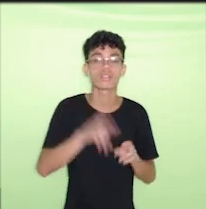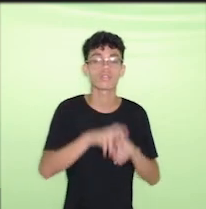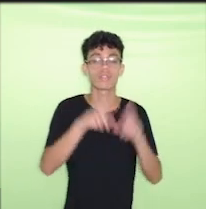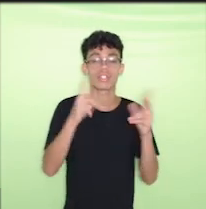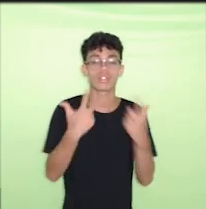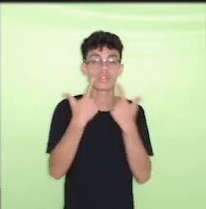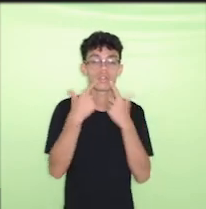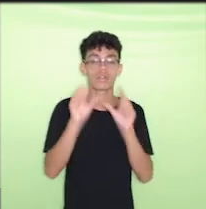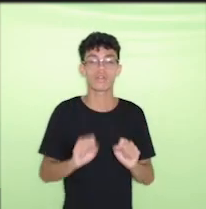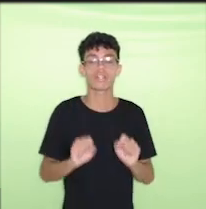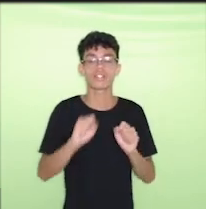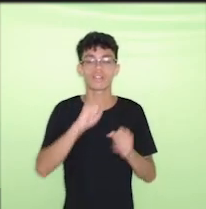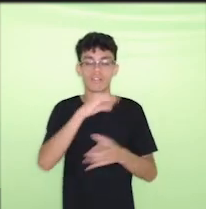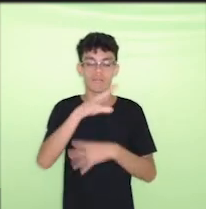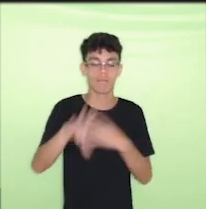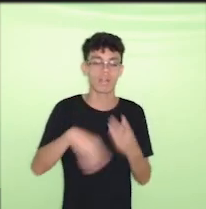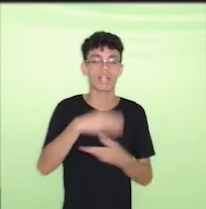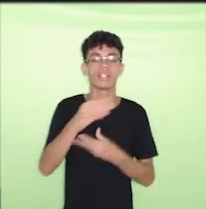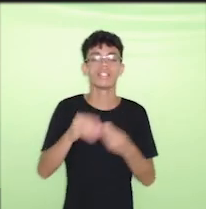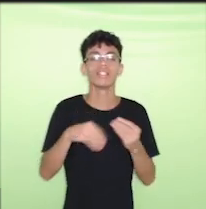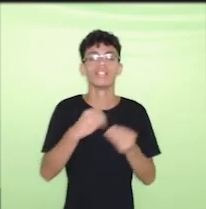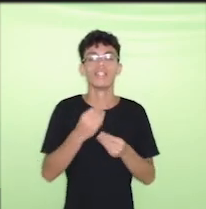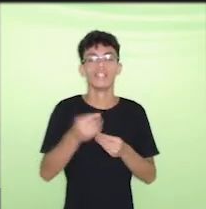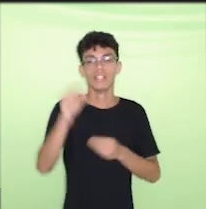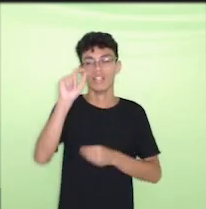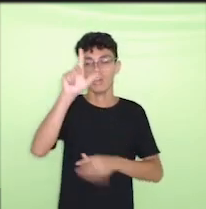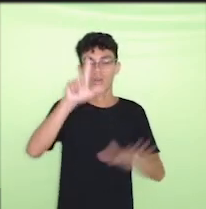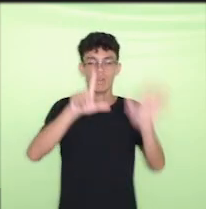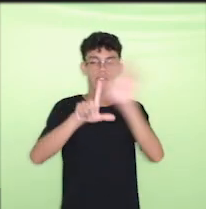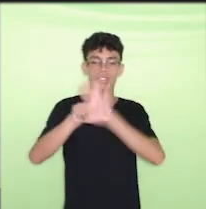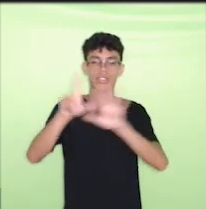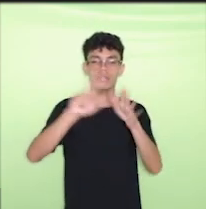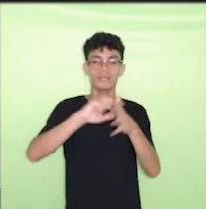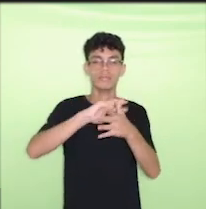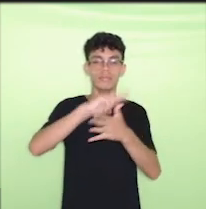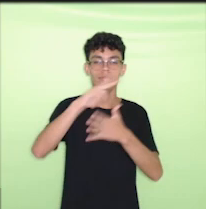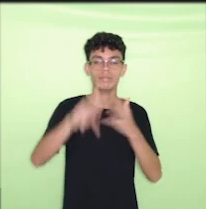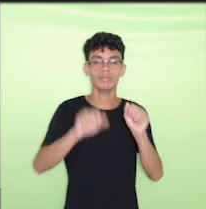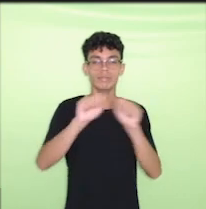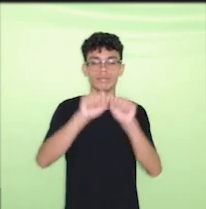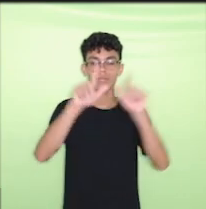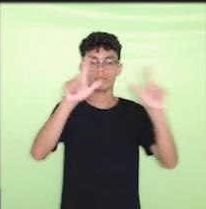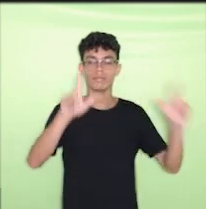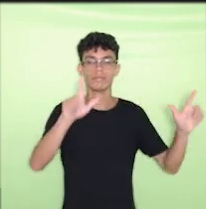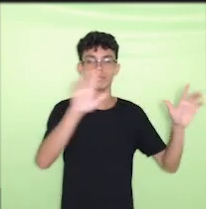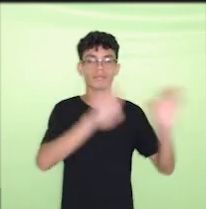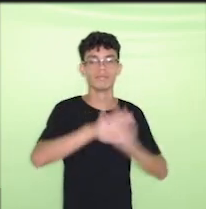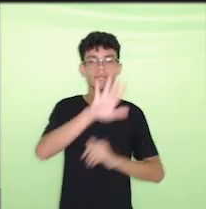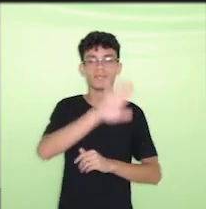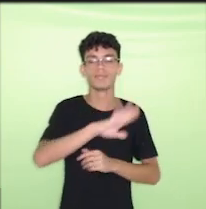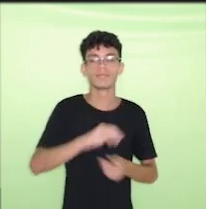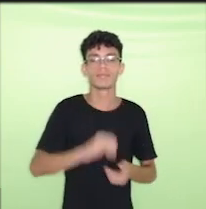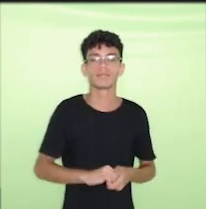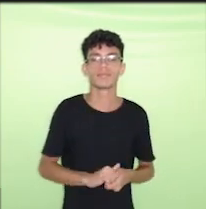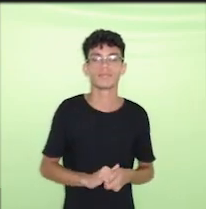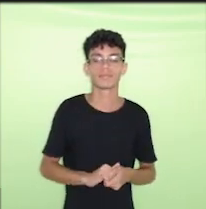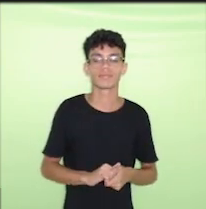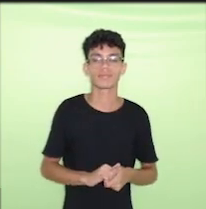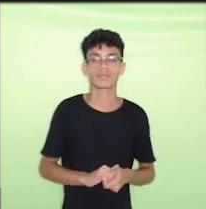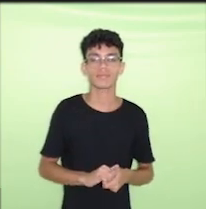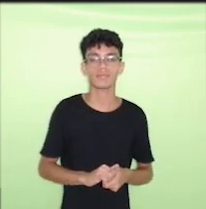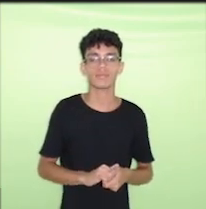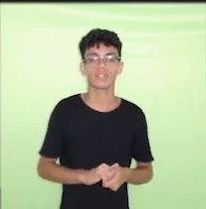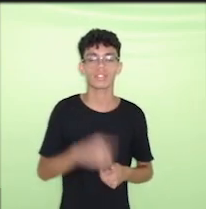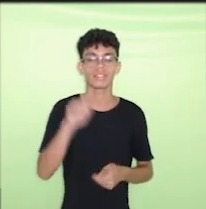várias linguagens ali se misturam, né? Eles têm muitas imagens, plasticidades, né? Enfim, sonoridades,